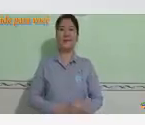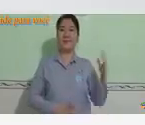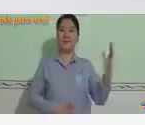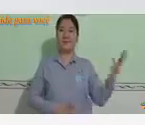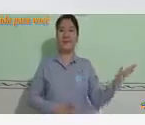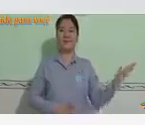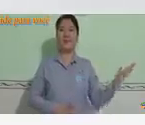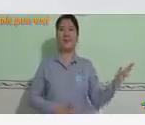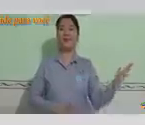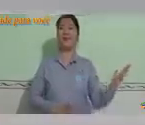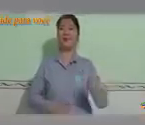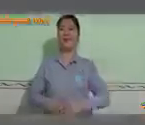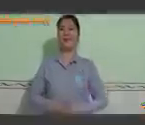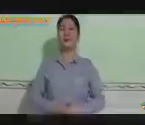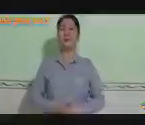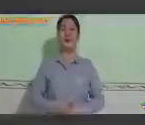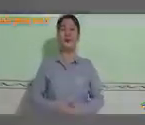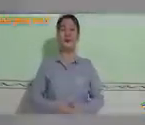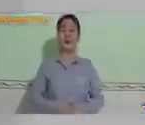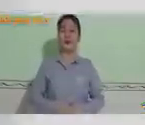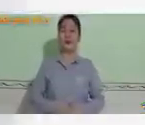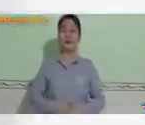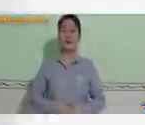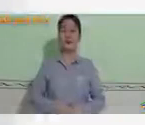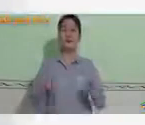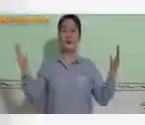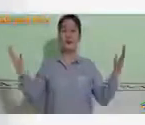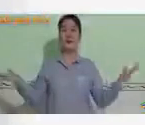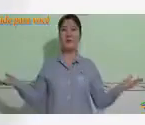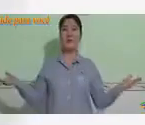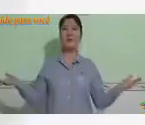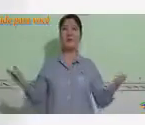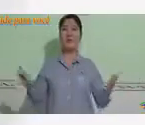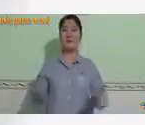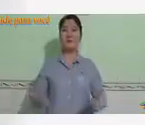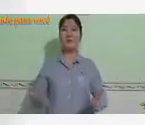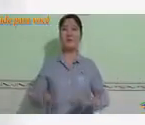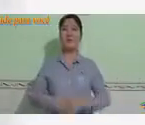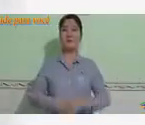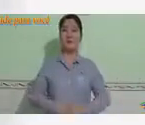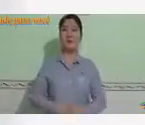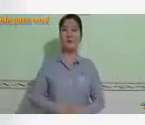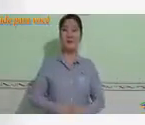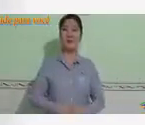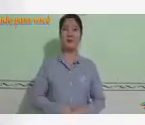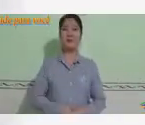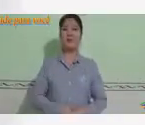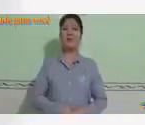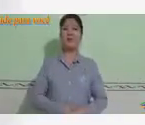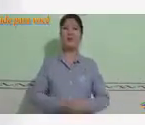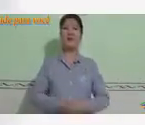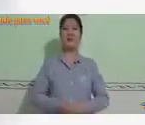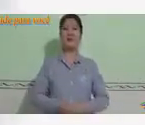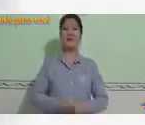é responsável por causar a síndrome da larva migrans cutânea, já que o parasita consegue penetrar a pele através de feridas